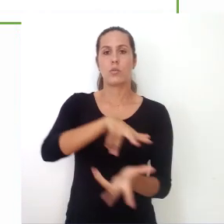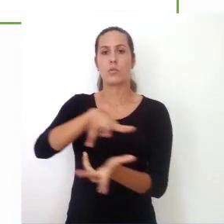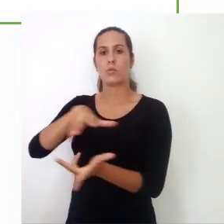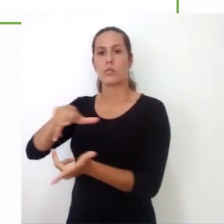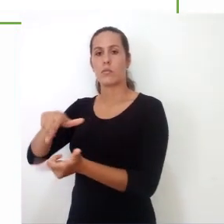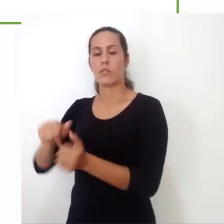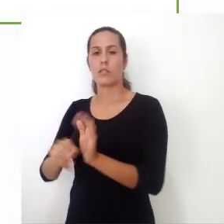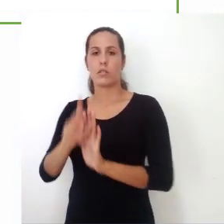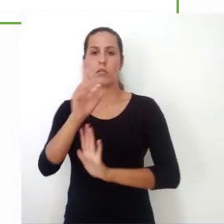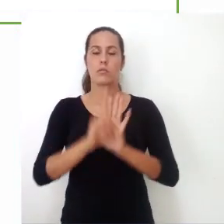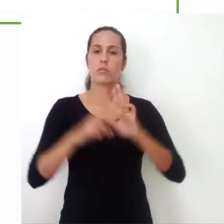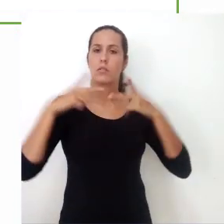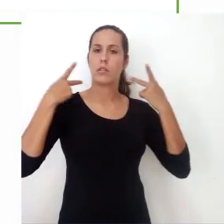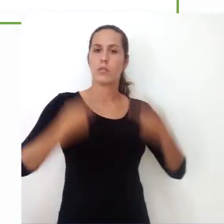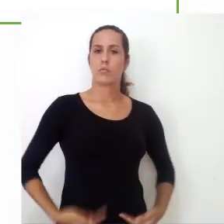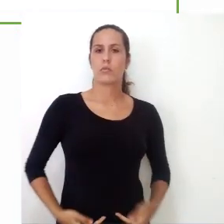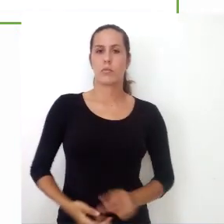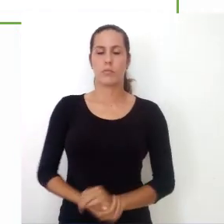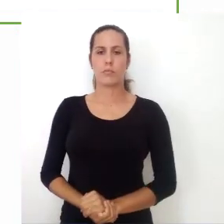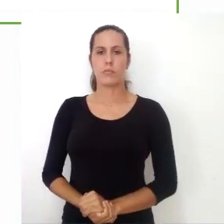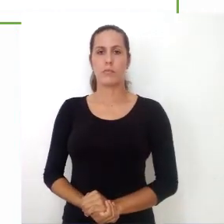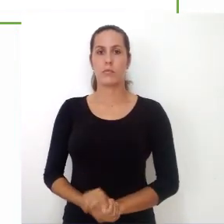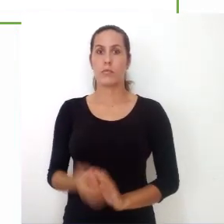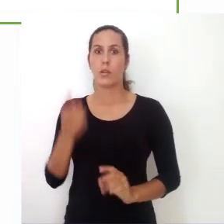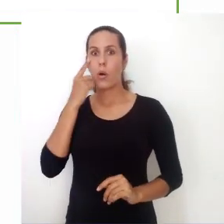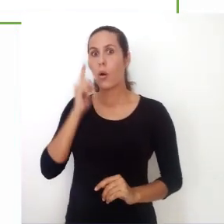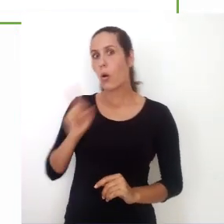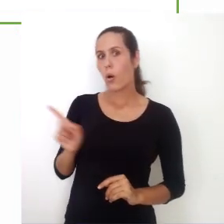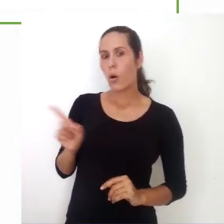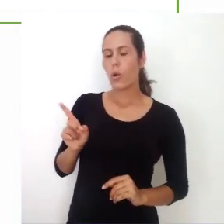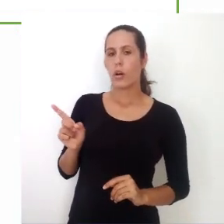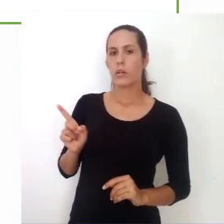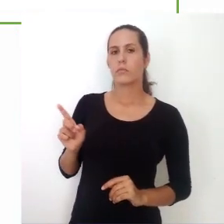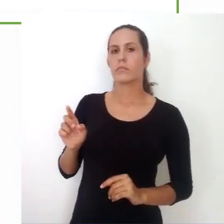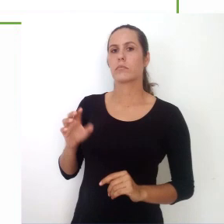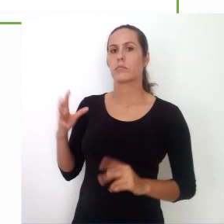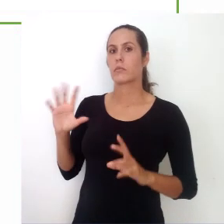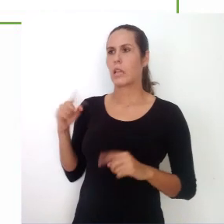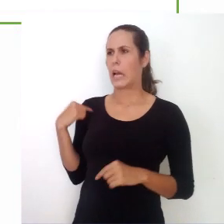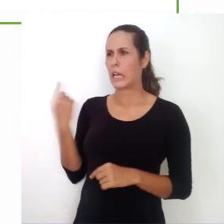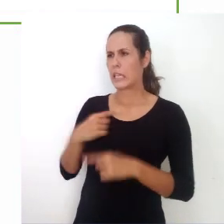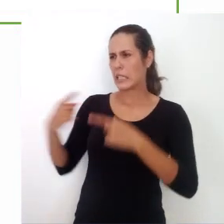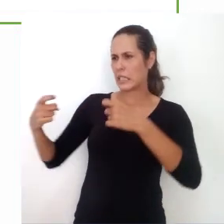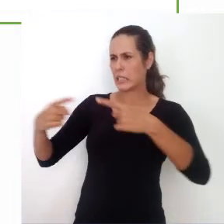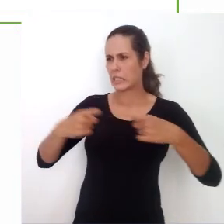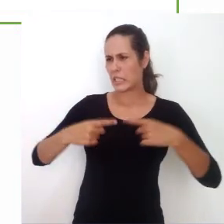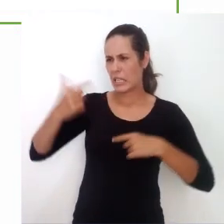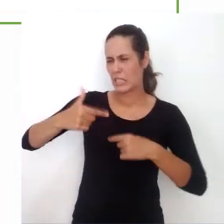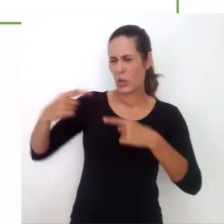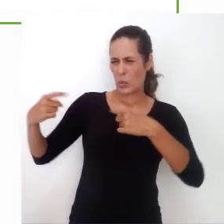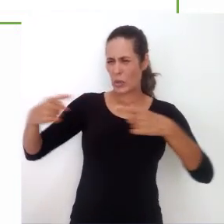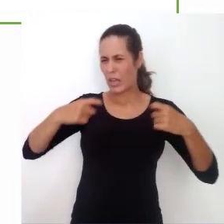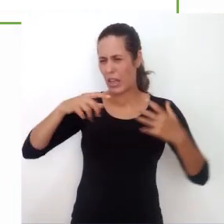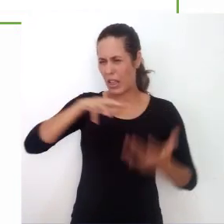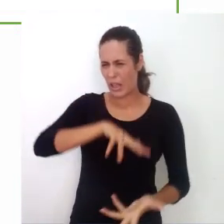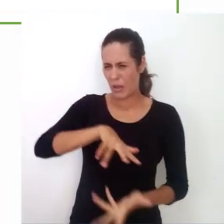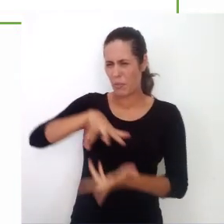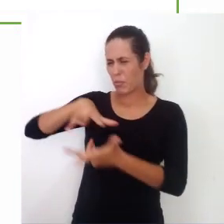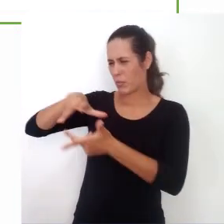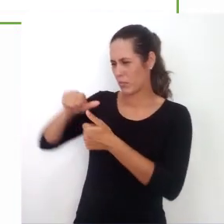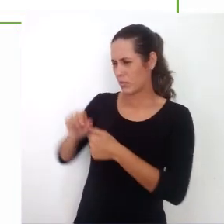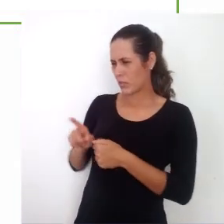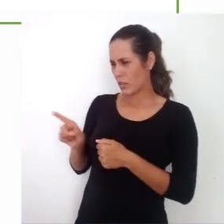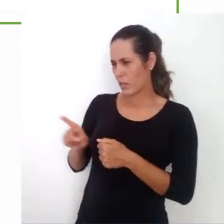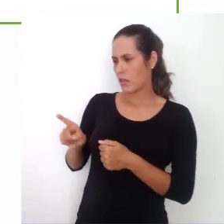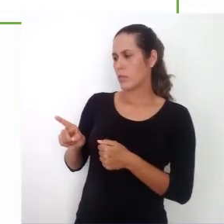Humanos. Abalados pela recente barbárie, olha a palavra barbárie, da Segunda Guerra Mundial, que ela foi em